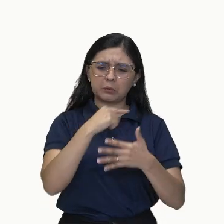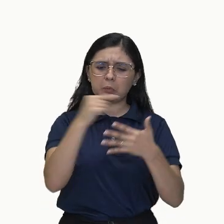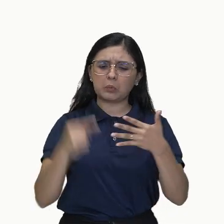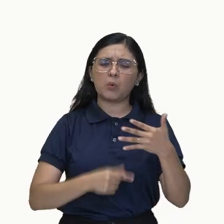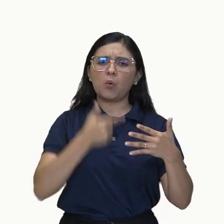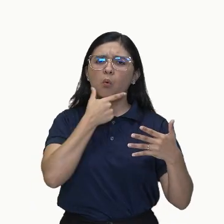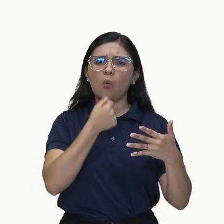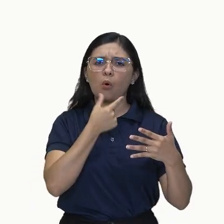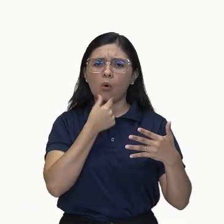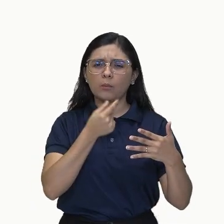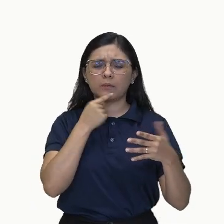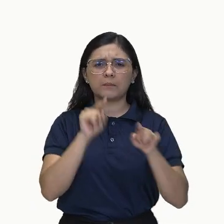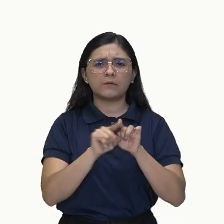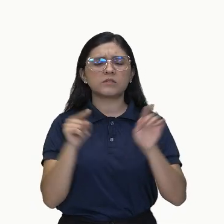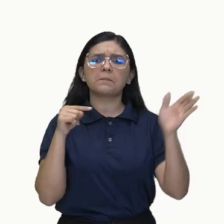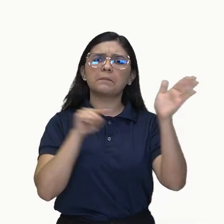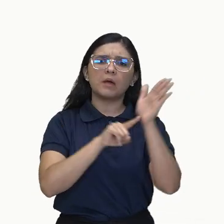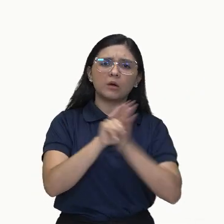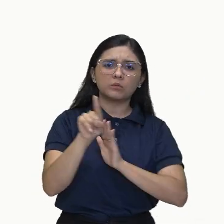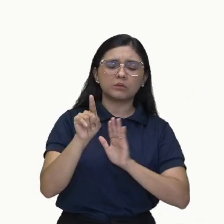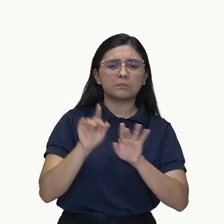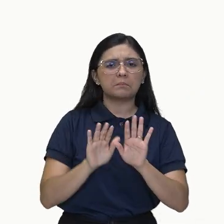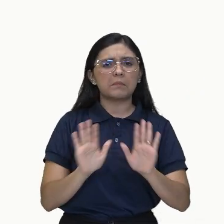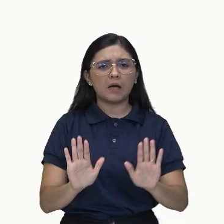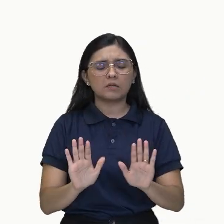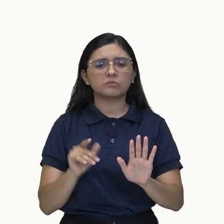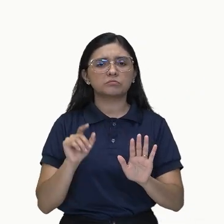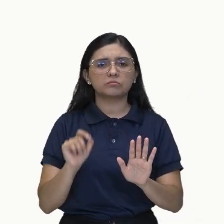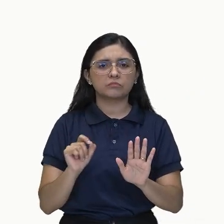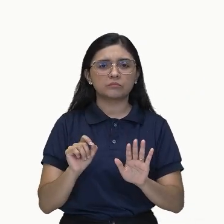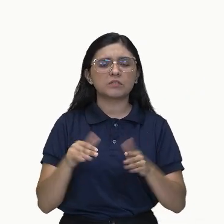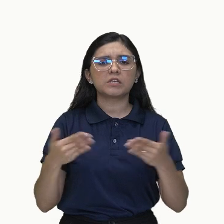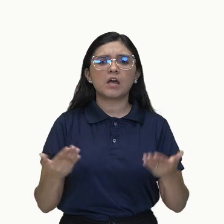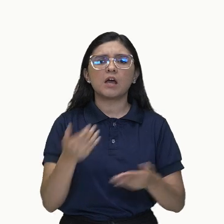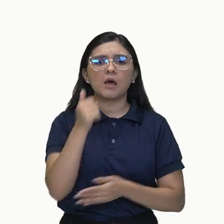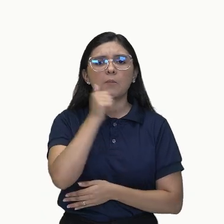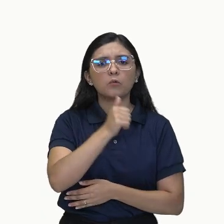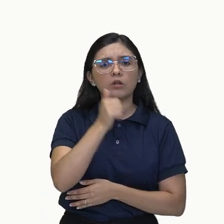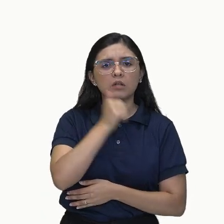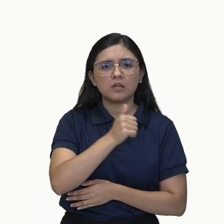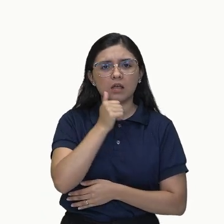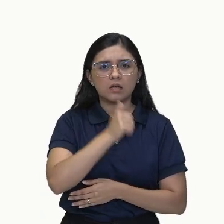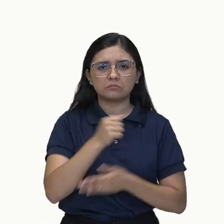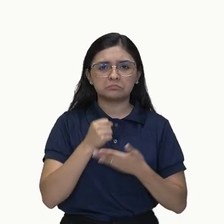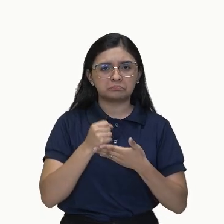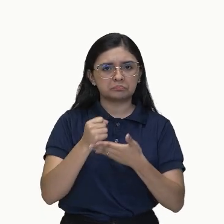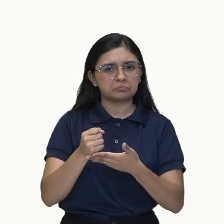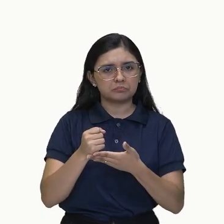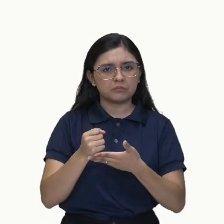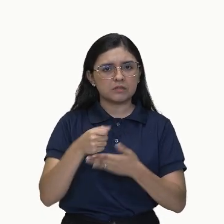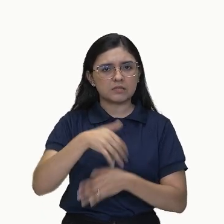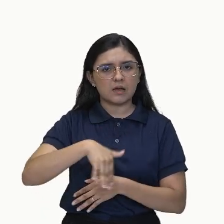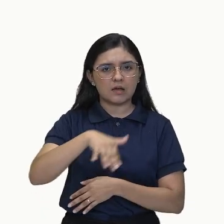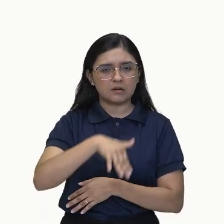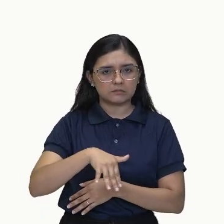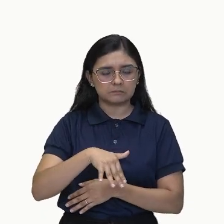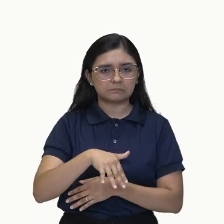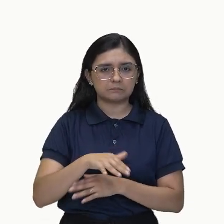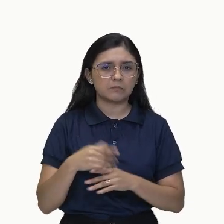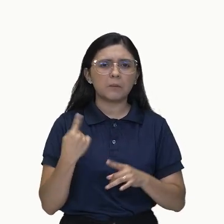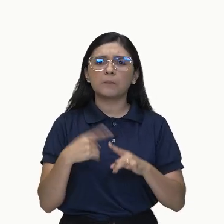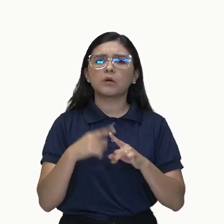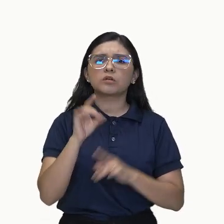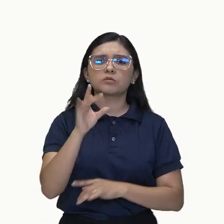estar perguntando, professora, mas e aí? As mulheres não entram aí? Por que só